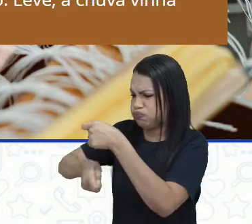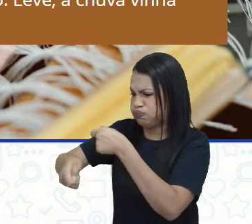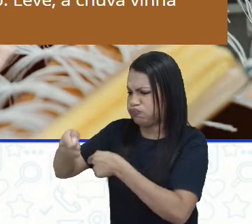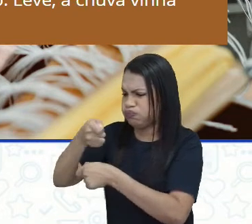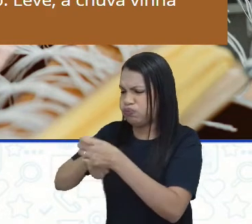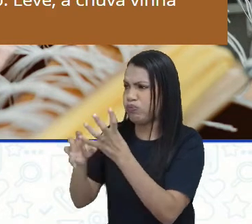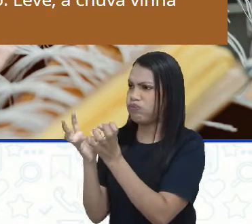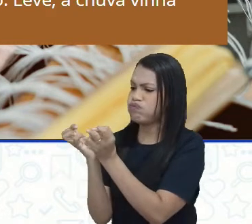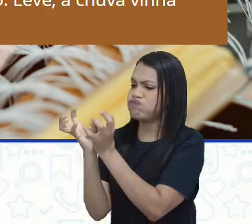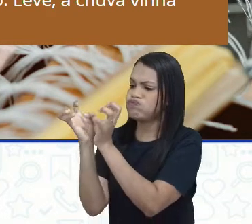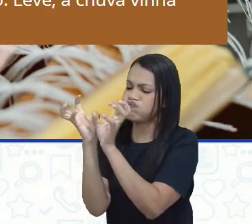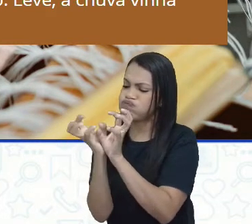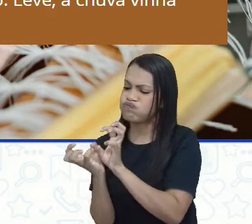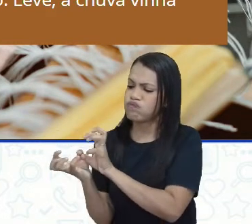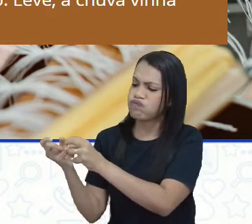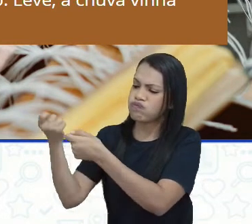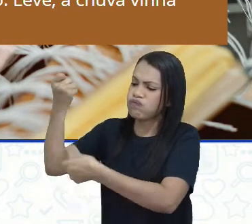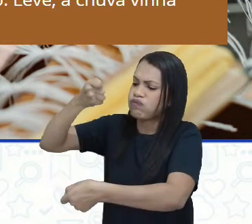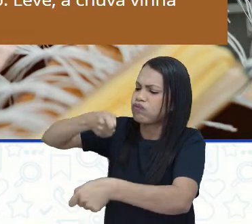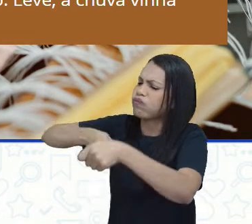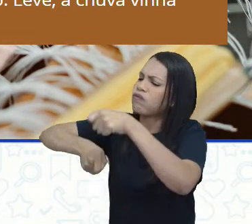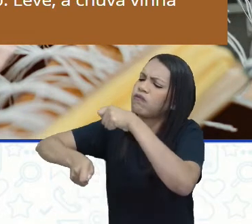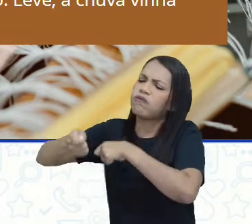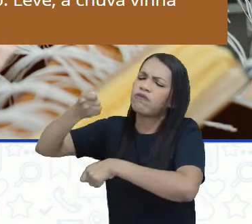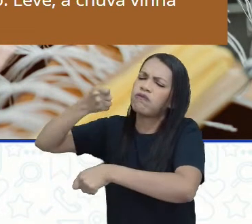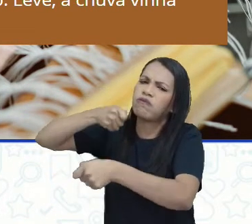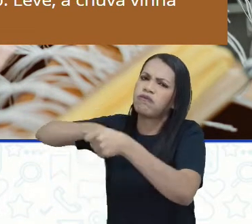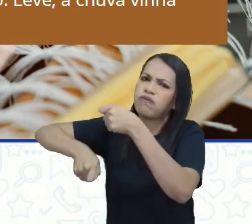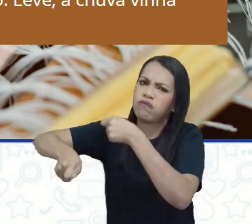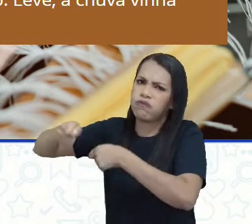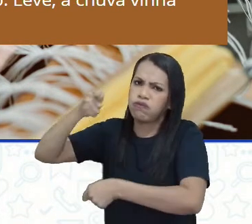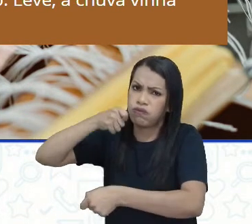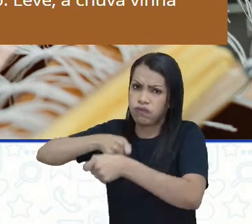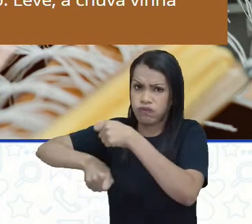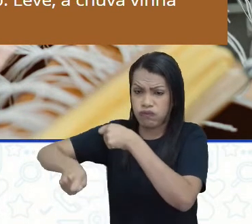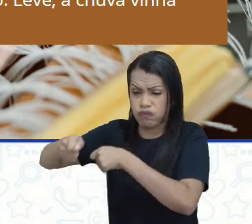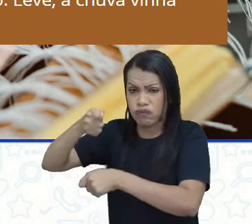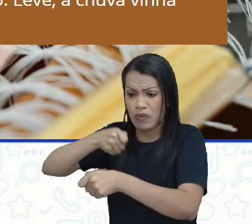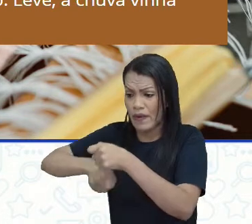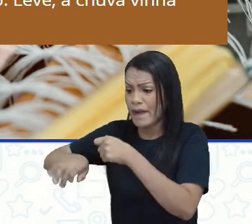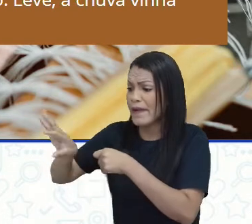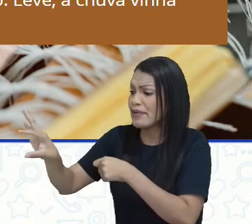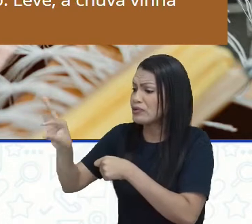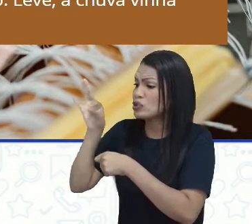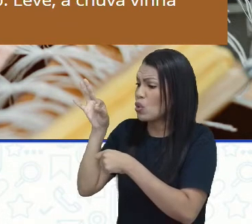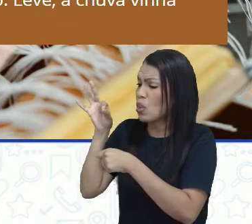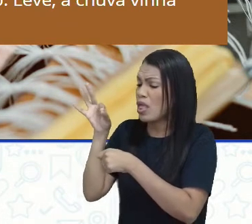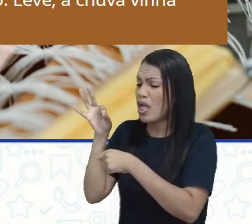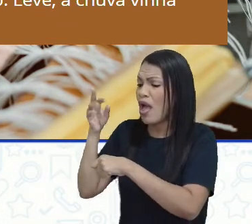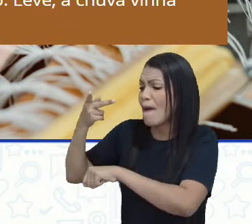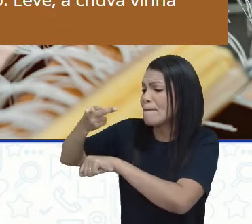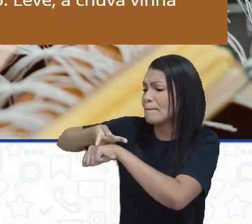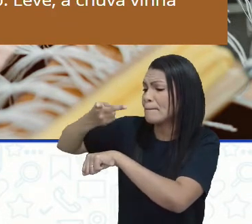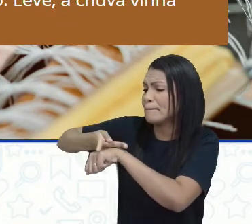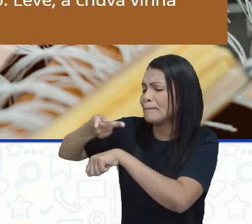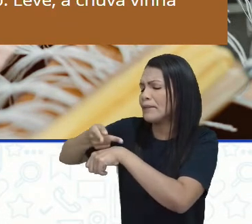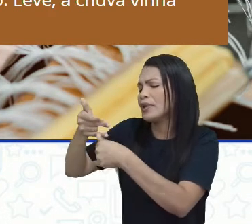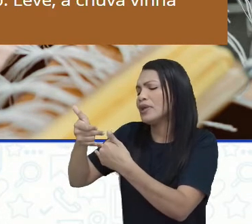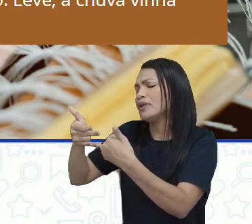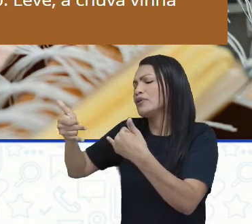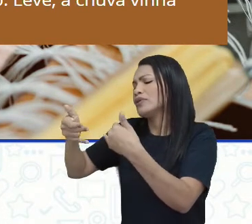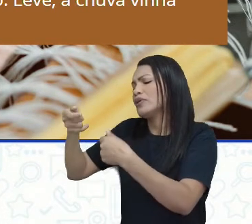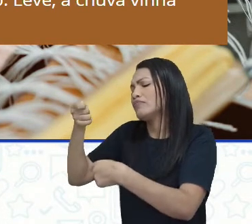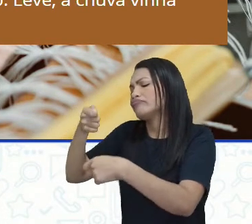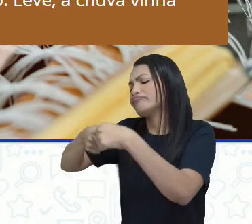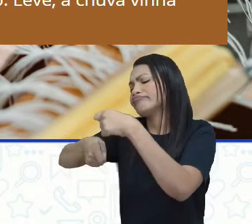Em breve, na penumbra, trazida pelas nuvens, escolhia um fio de prata, que os pontos longos